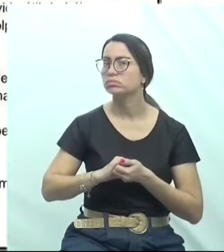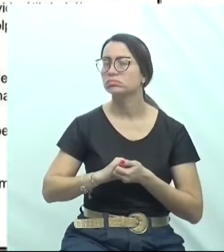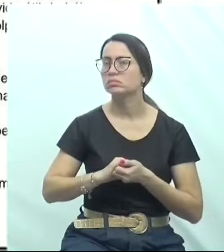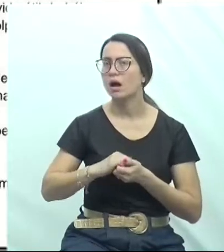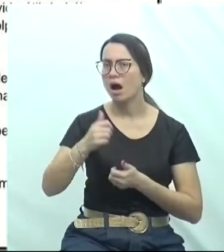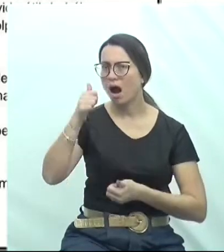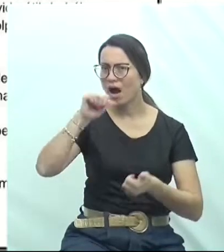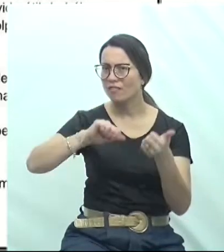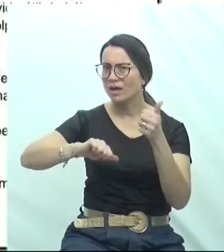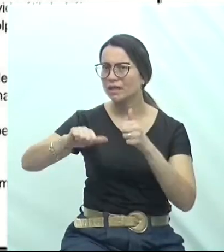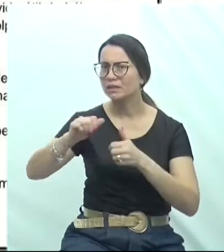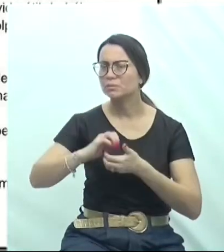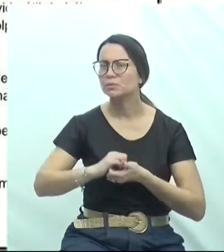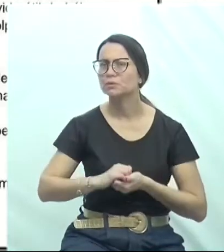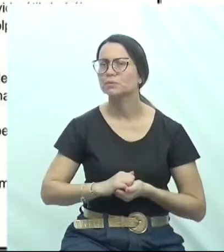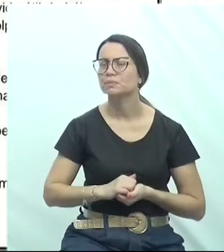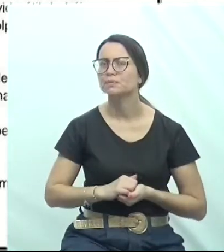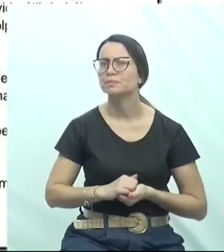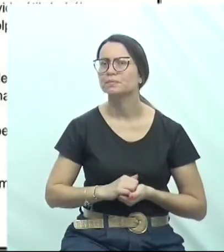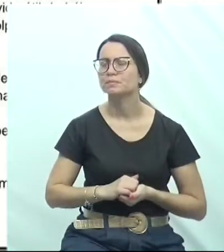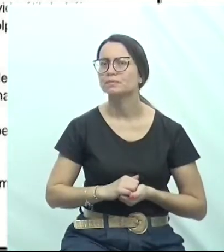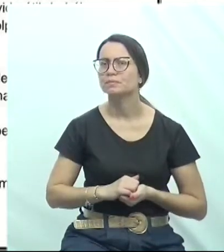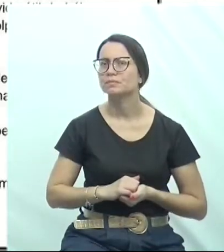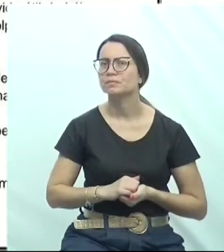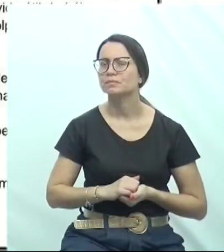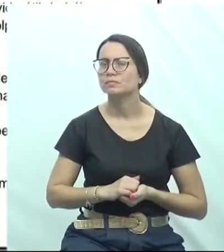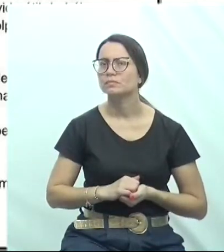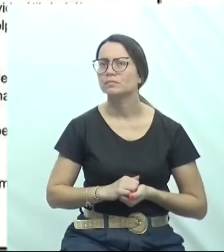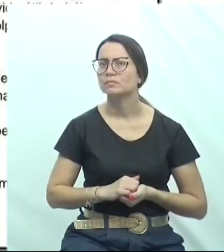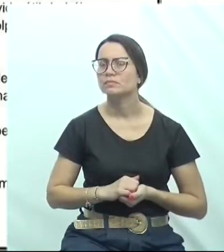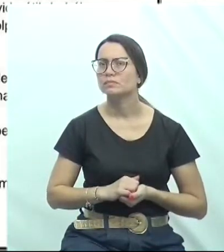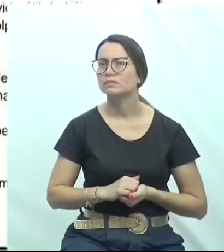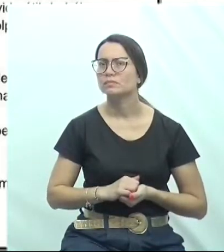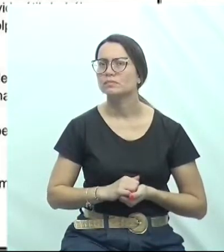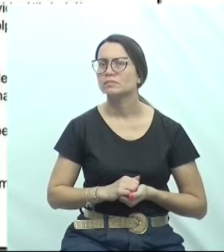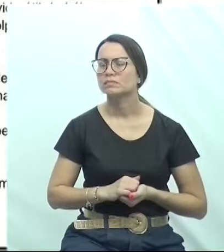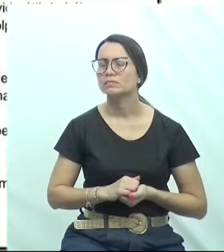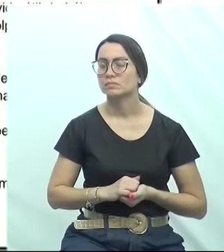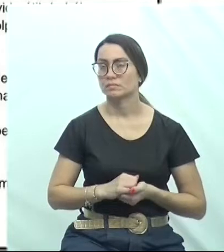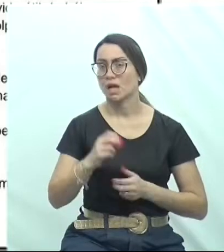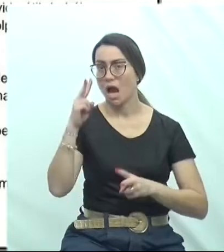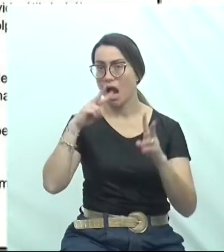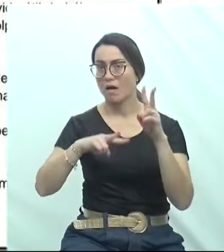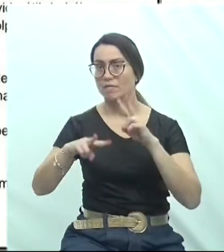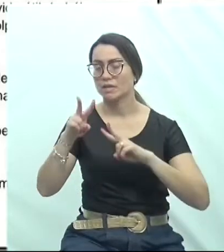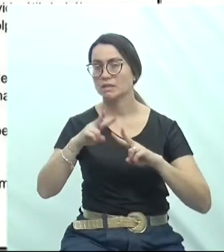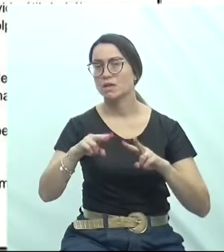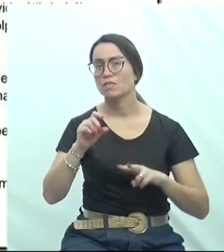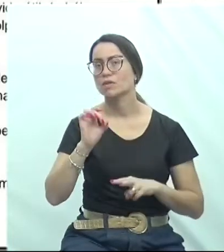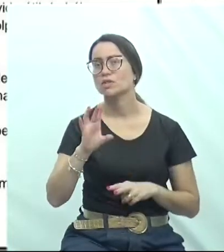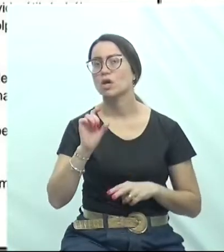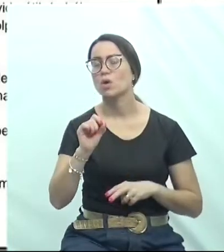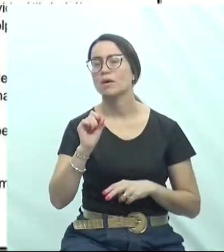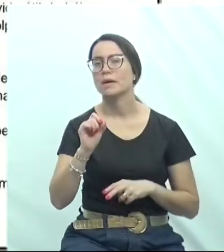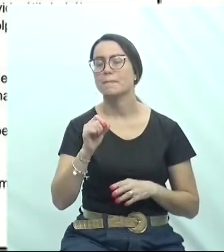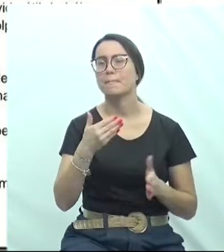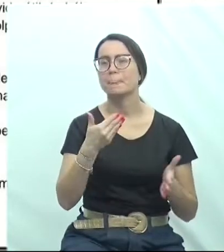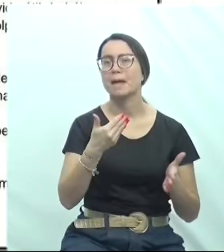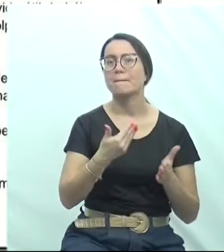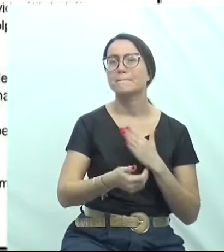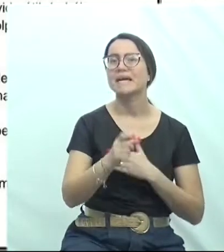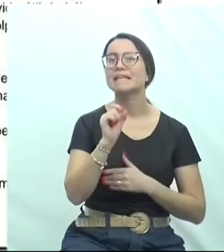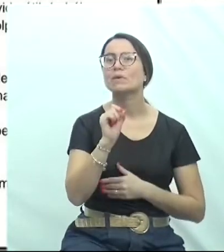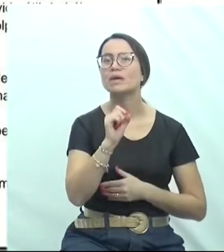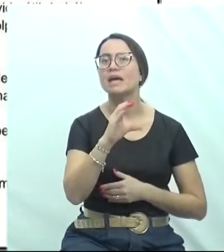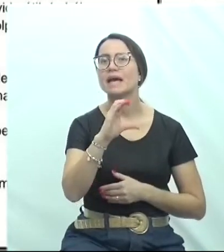A análise feita pela universidade, ela foi baseada somente em perda de carga, tá? Ela não teve,